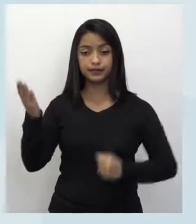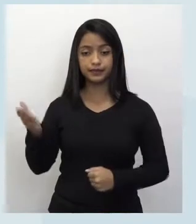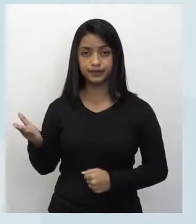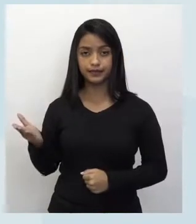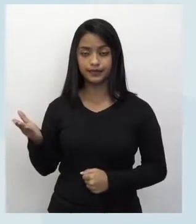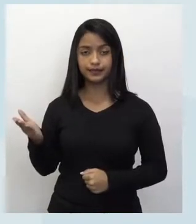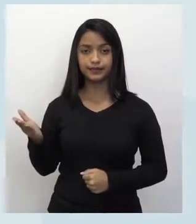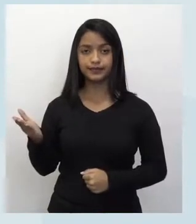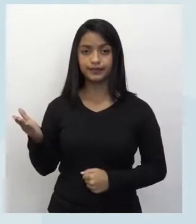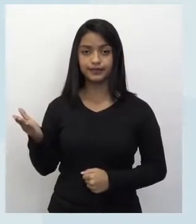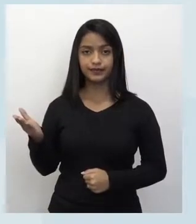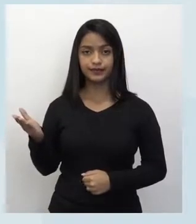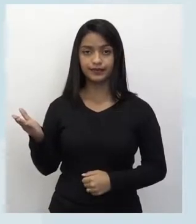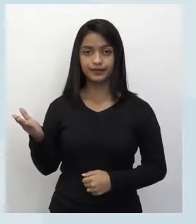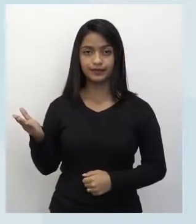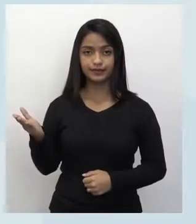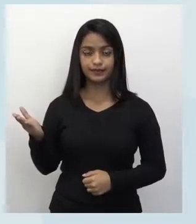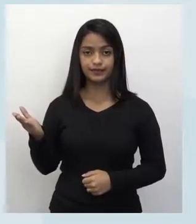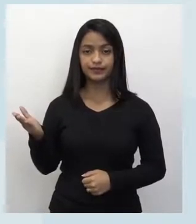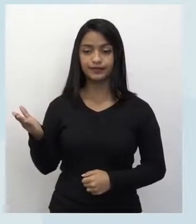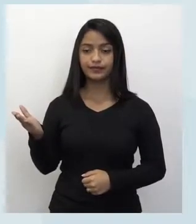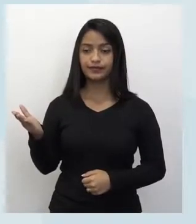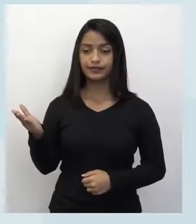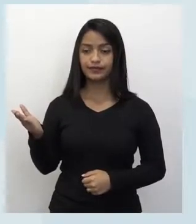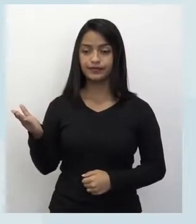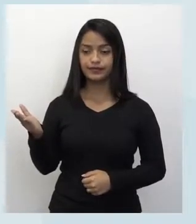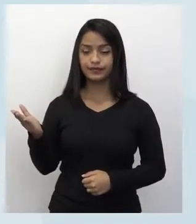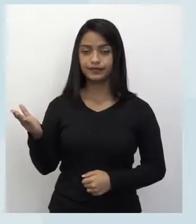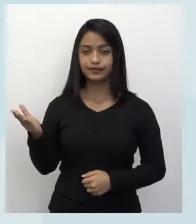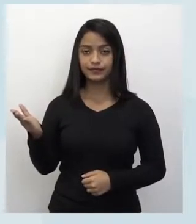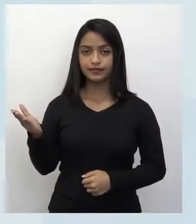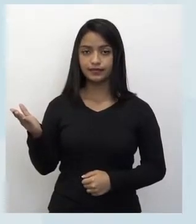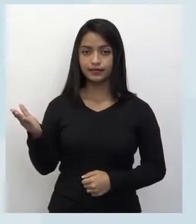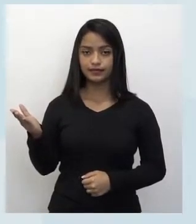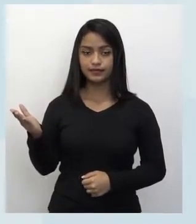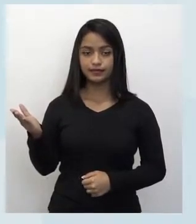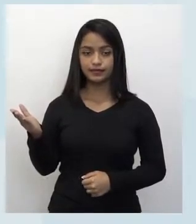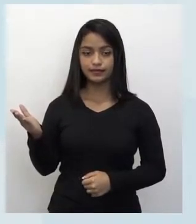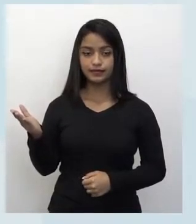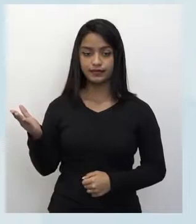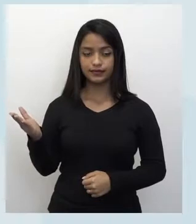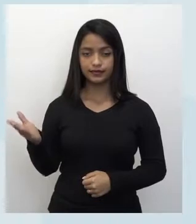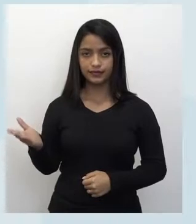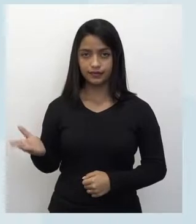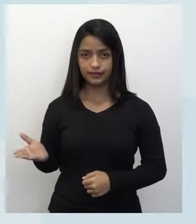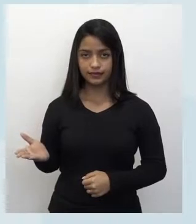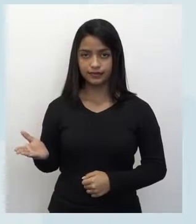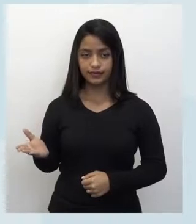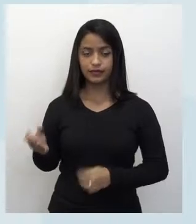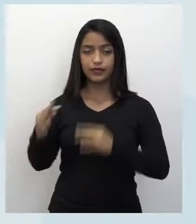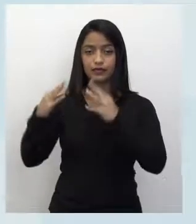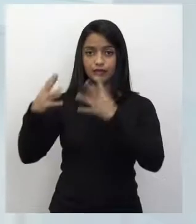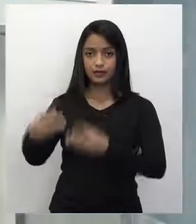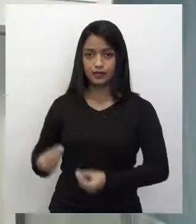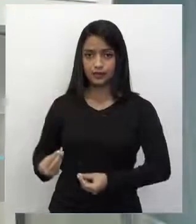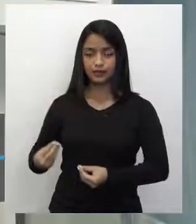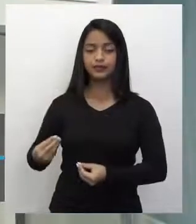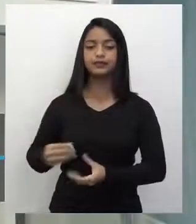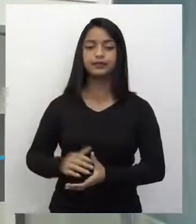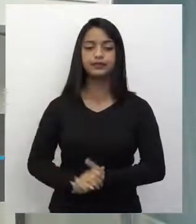Um Circo Cheio de Lua, Histórias de um Rei Tirano, Histórias para Serem